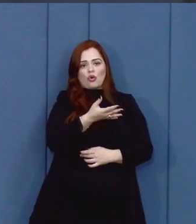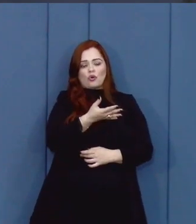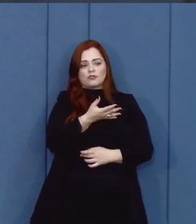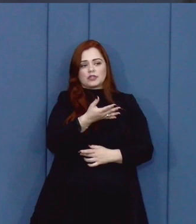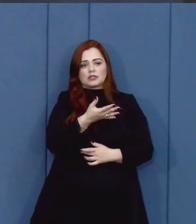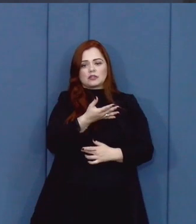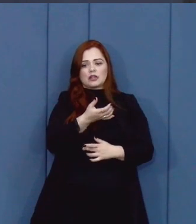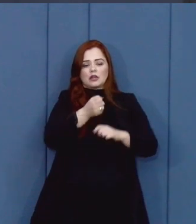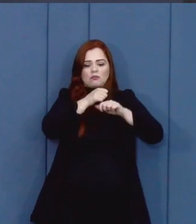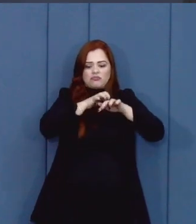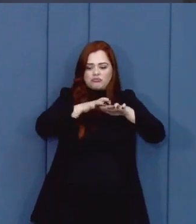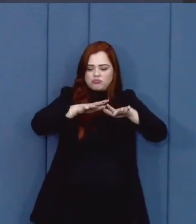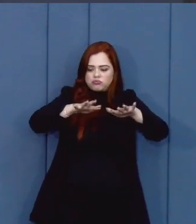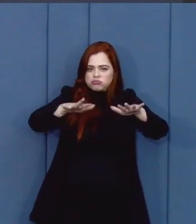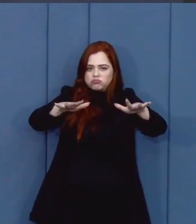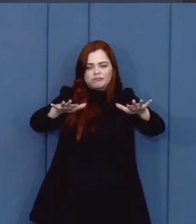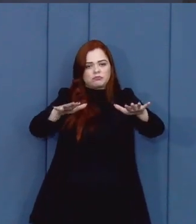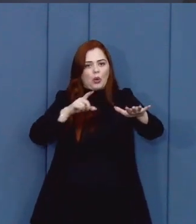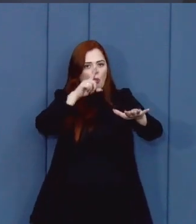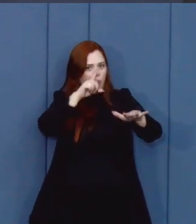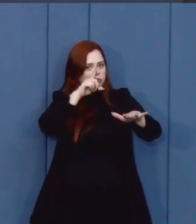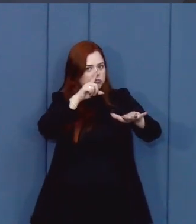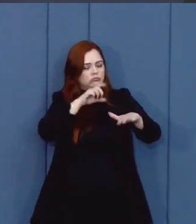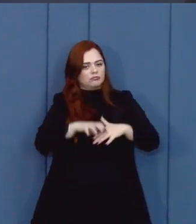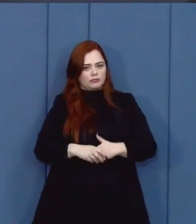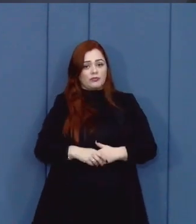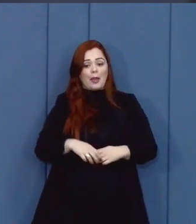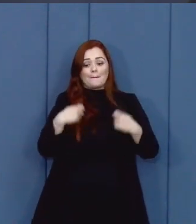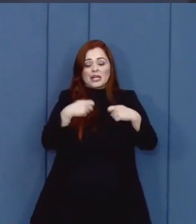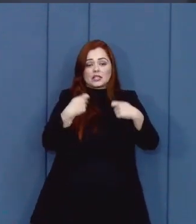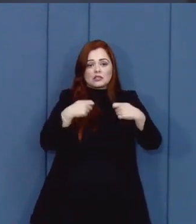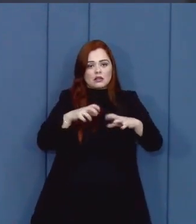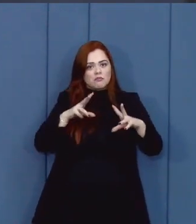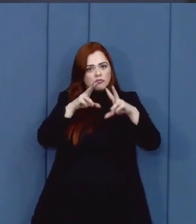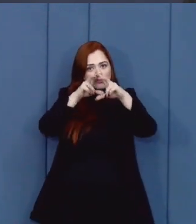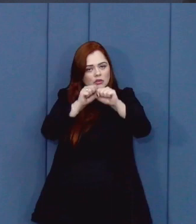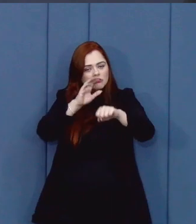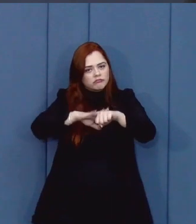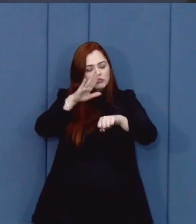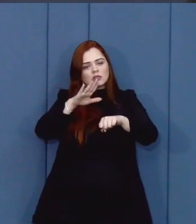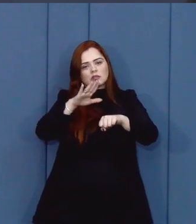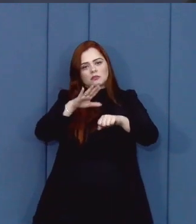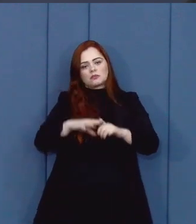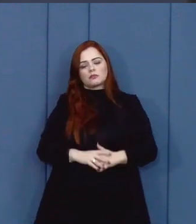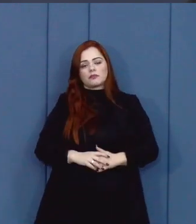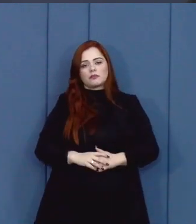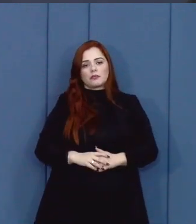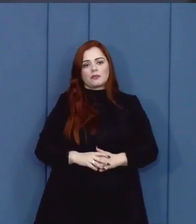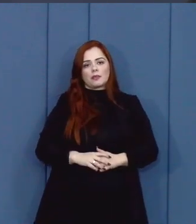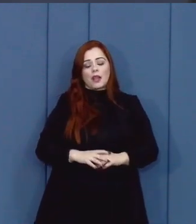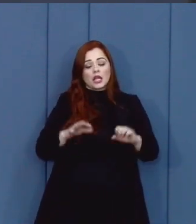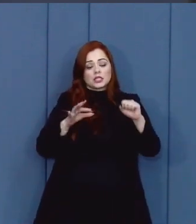novos agentes infecciosos. Então, temos que fortalecer ainda mais